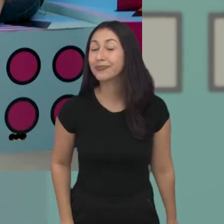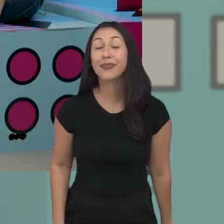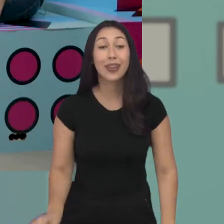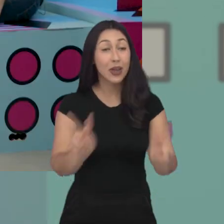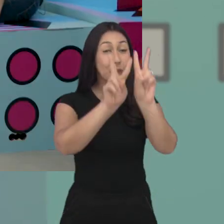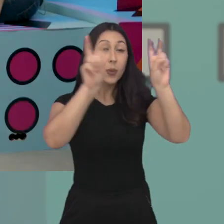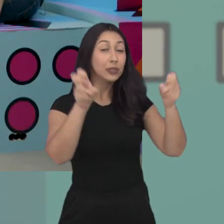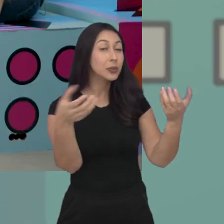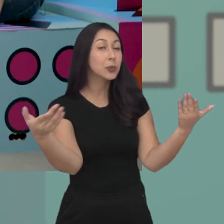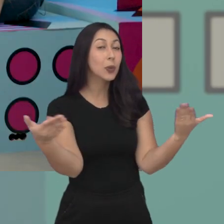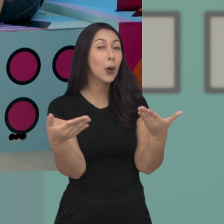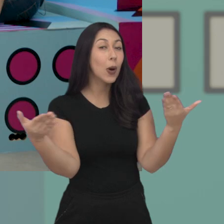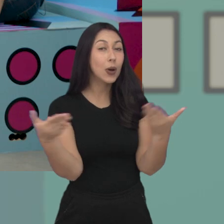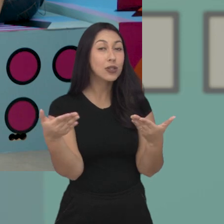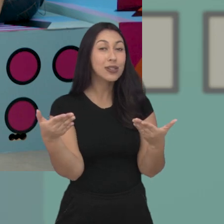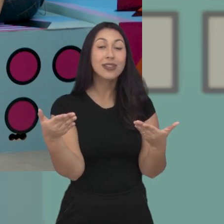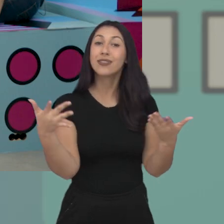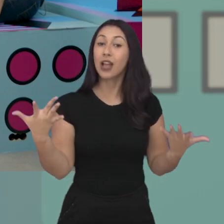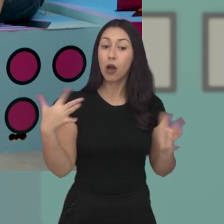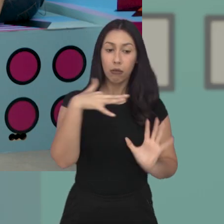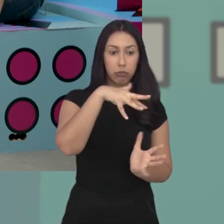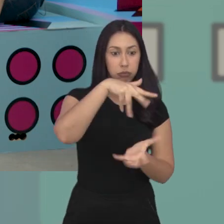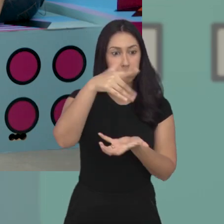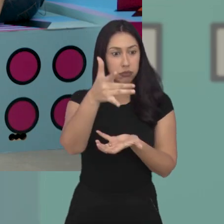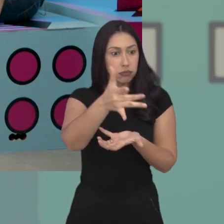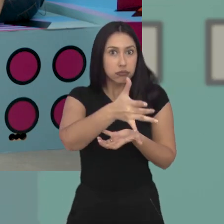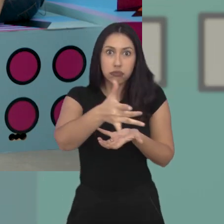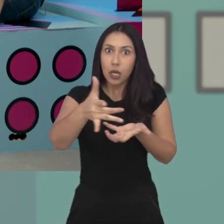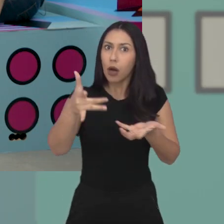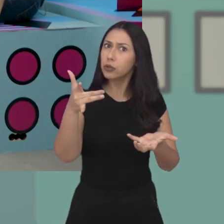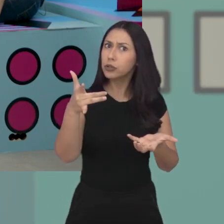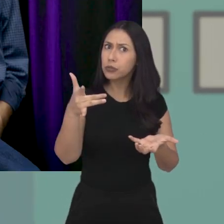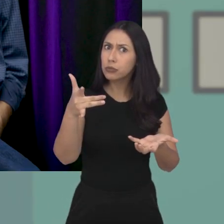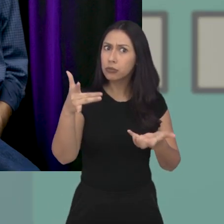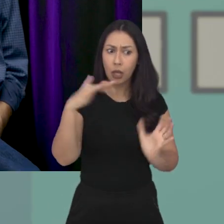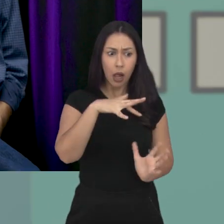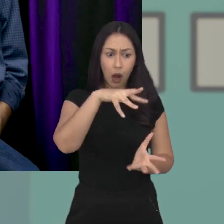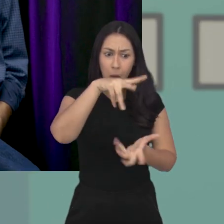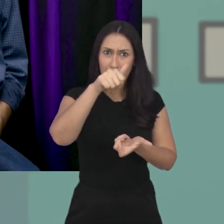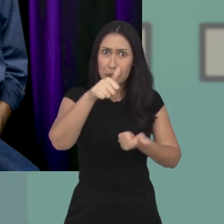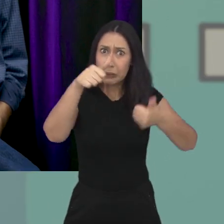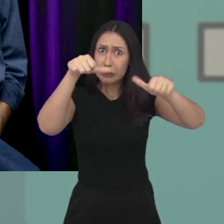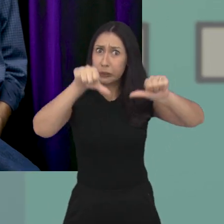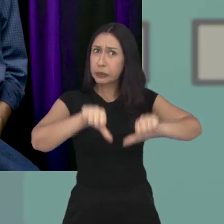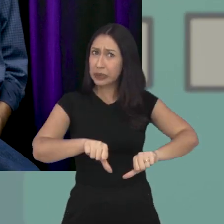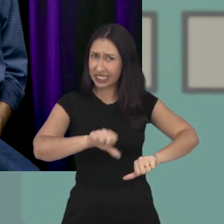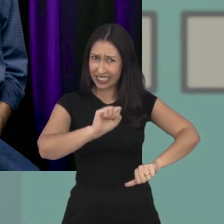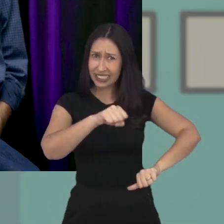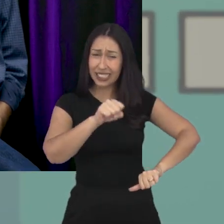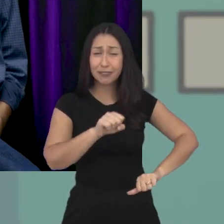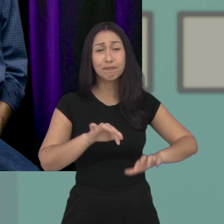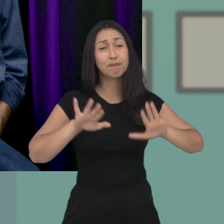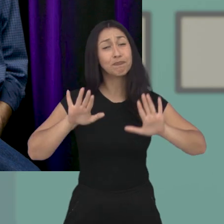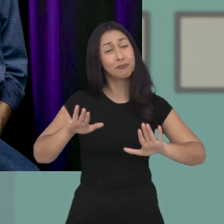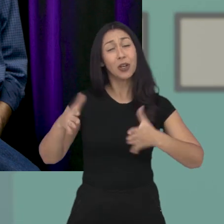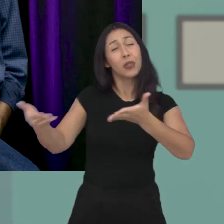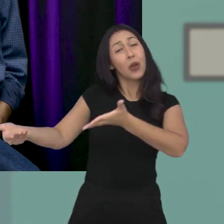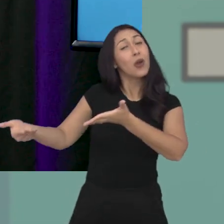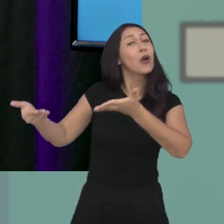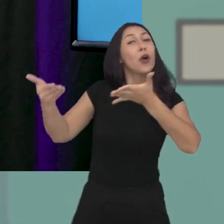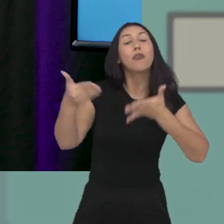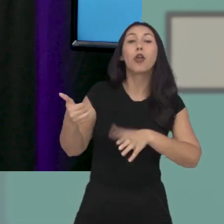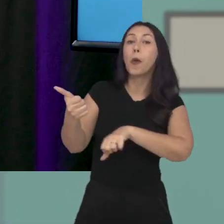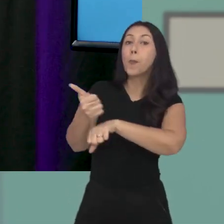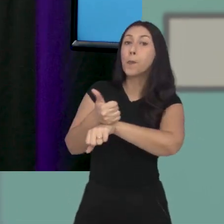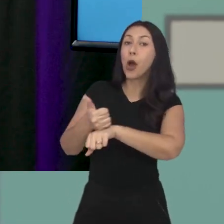programa. O assunto da vez por aqui é a saúde do nosso mundo. Será que o planeta Terra está em crise? Para esse debate, a gente convidou